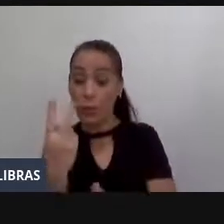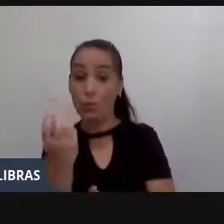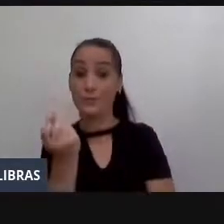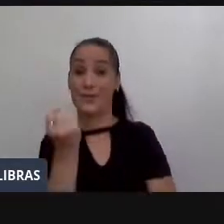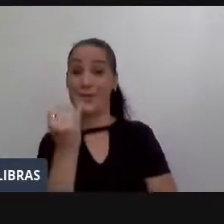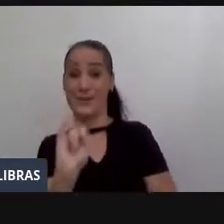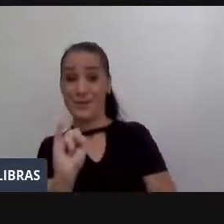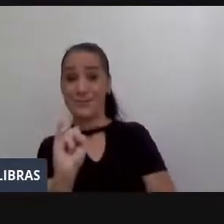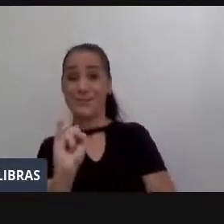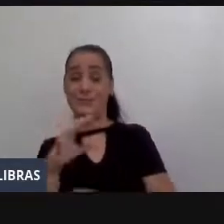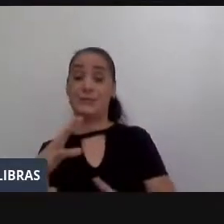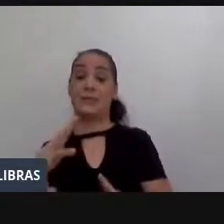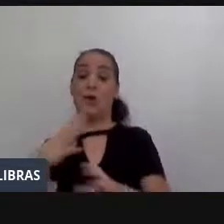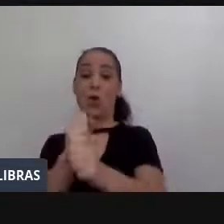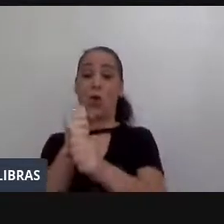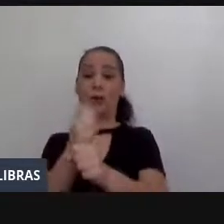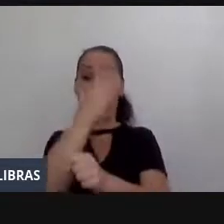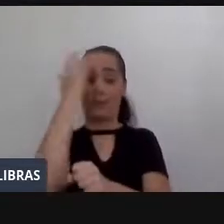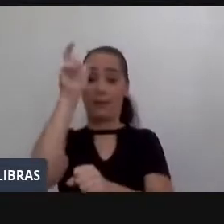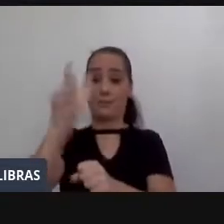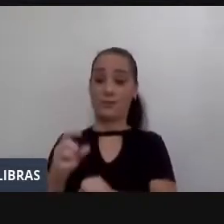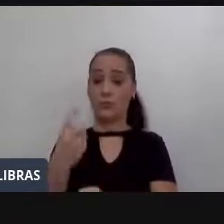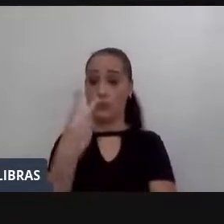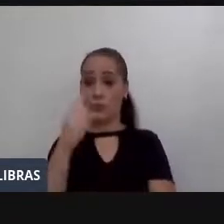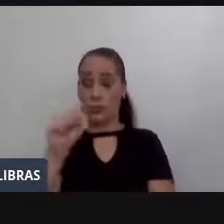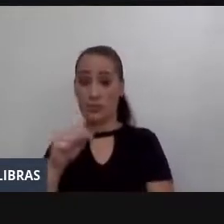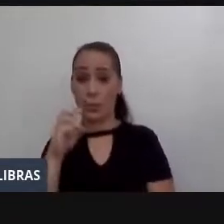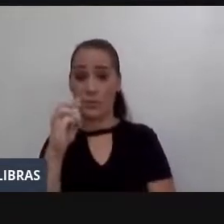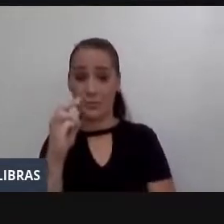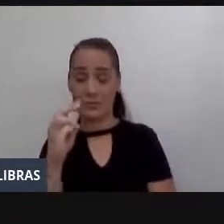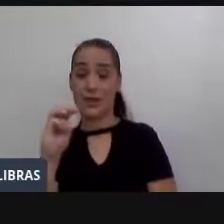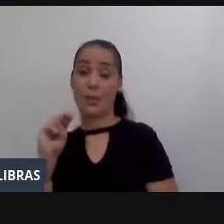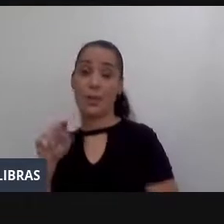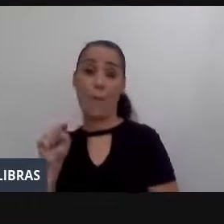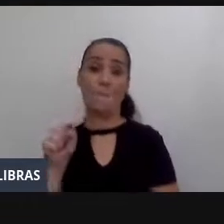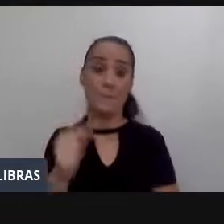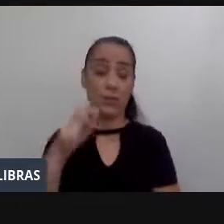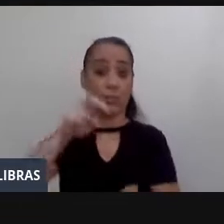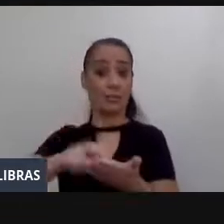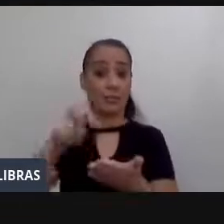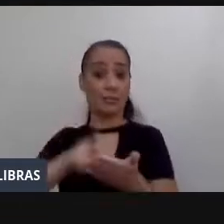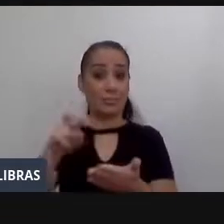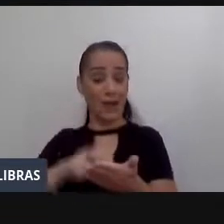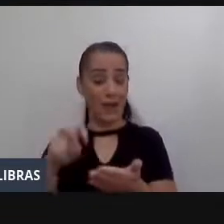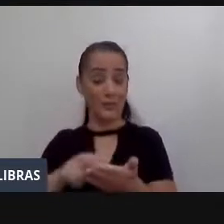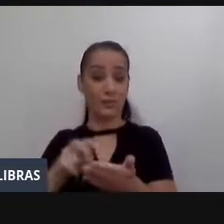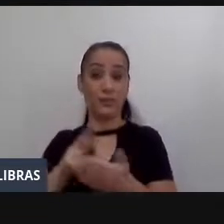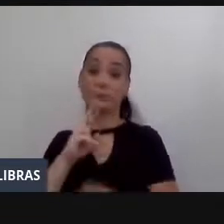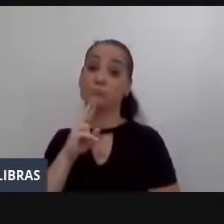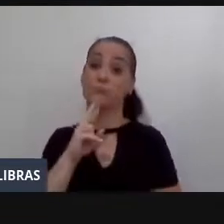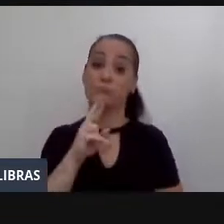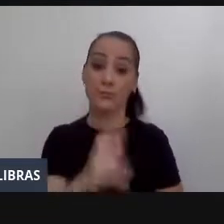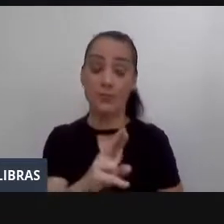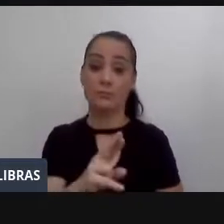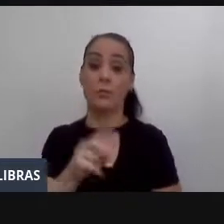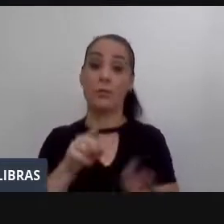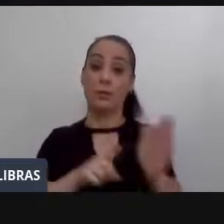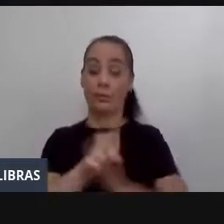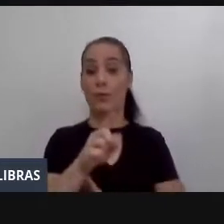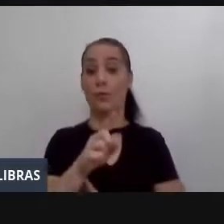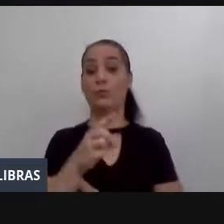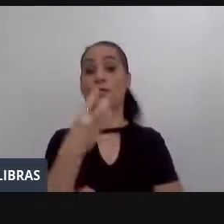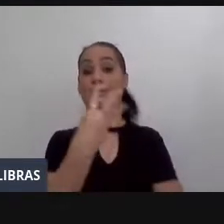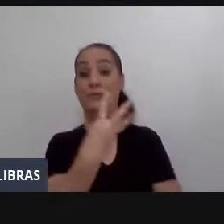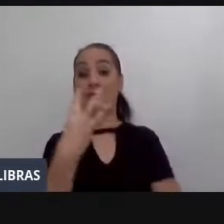2,5 mil inscritos, e a taxa, já respondendo uma outra pergunta, é de 3.330 para fazer a